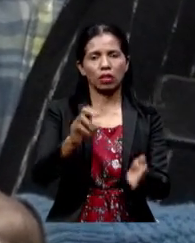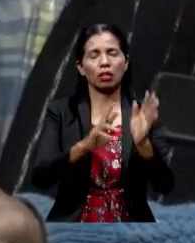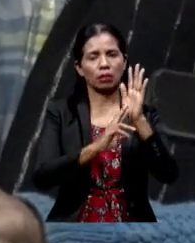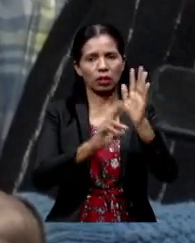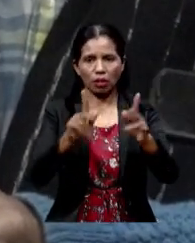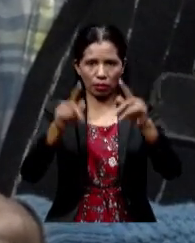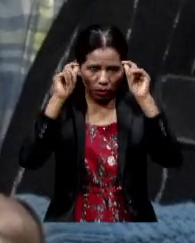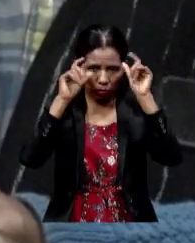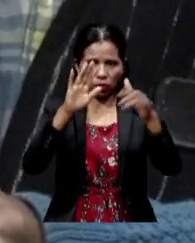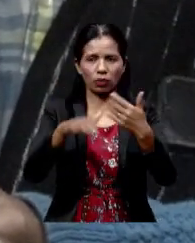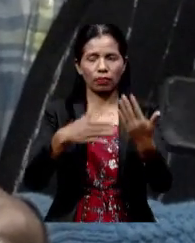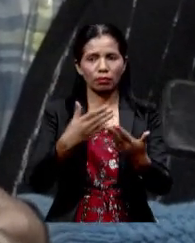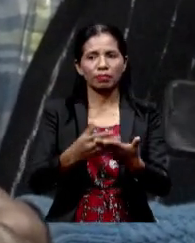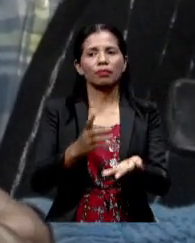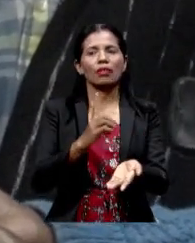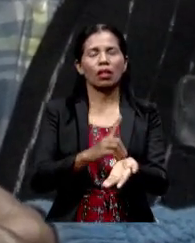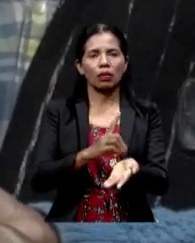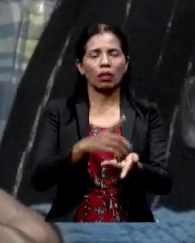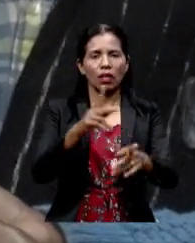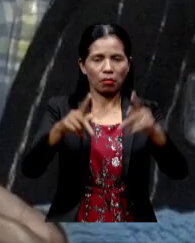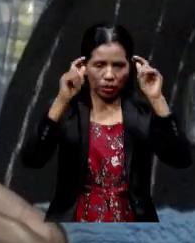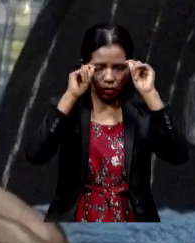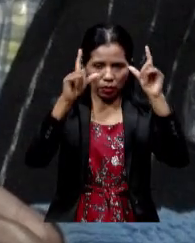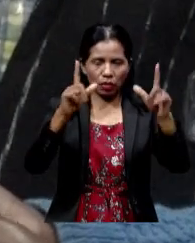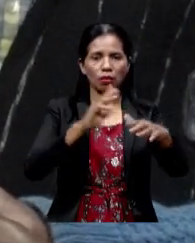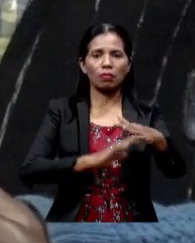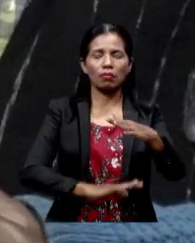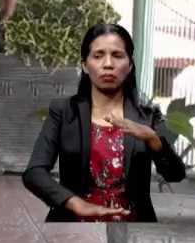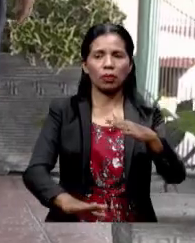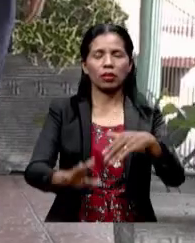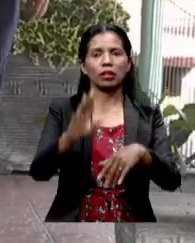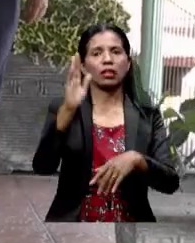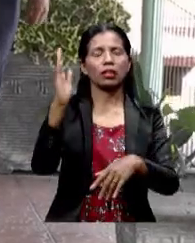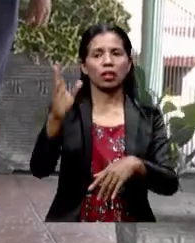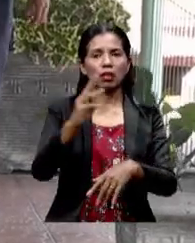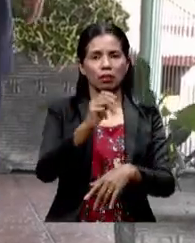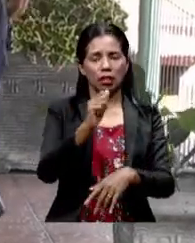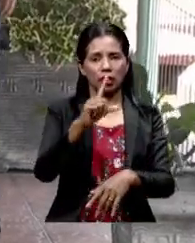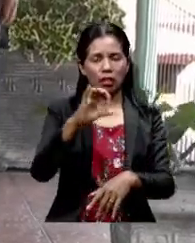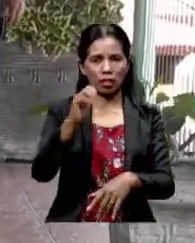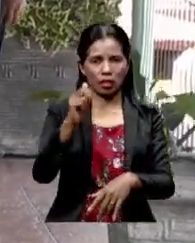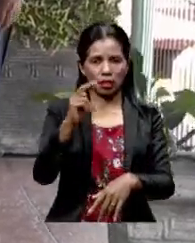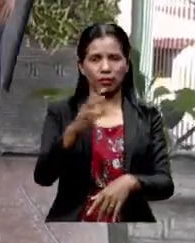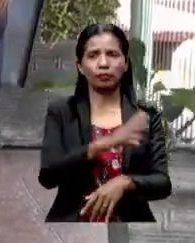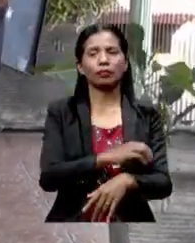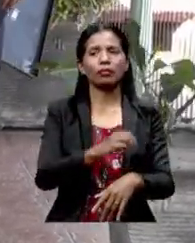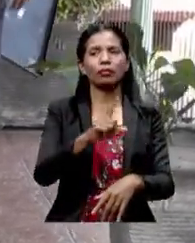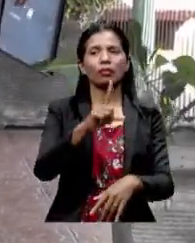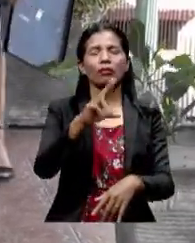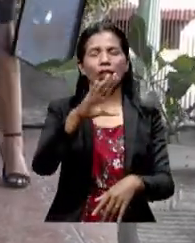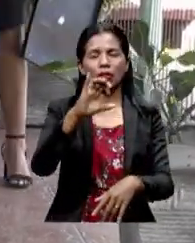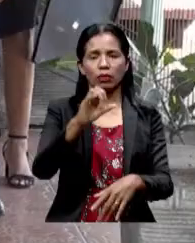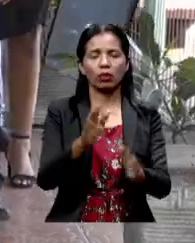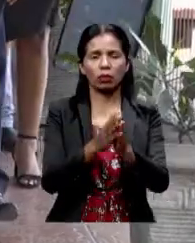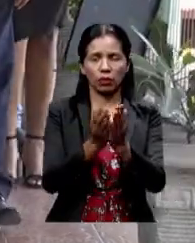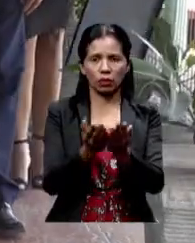sirahoto. Dr. Luiz ema Timoroan mori siha kailaku. Escritor Luiz Cardoso Hateten livro nebe